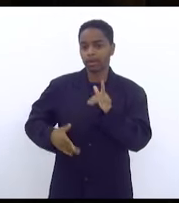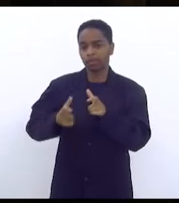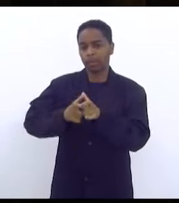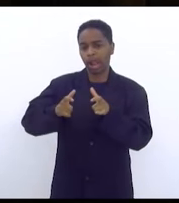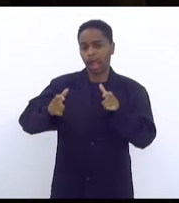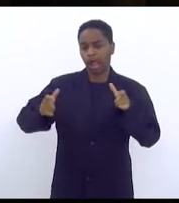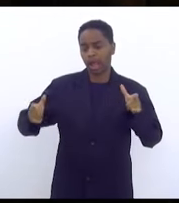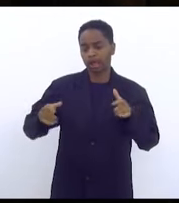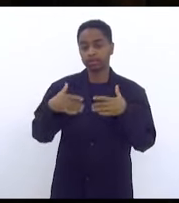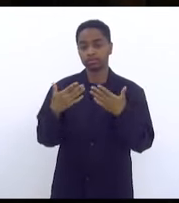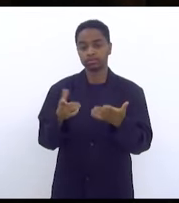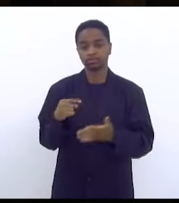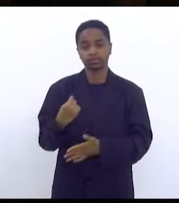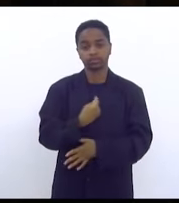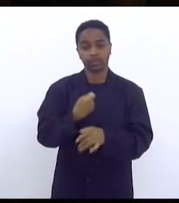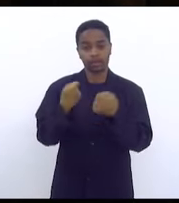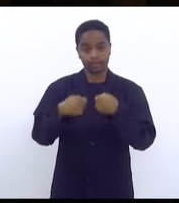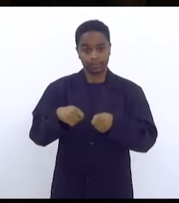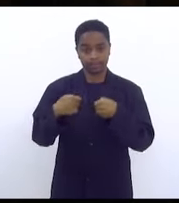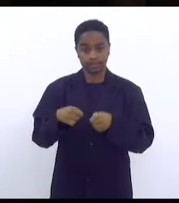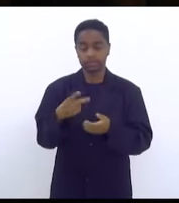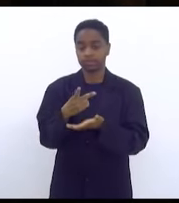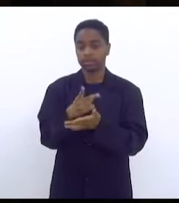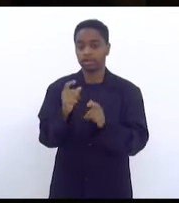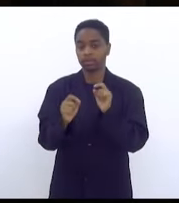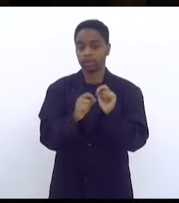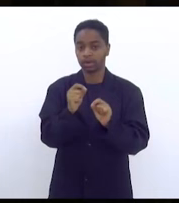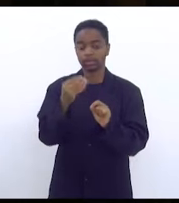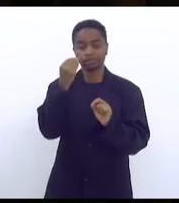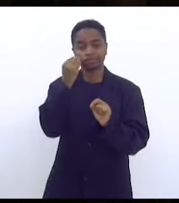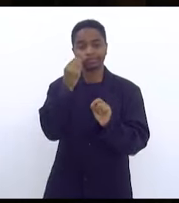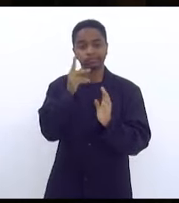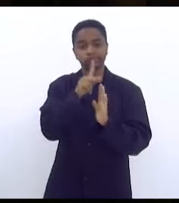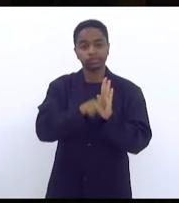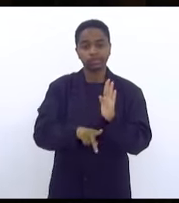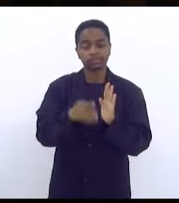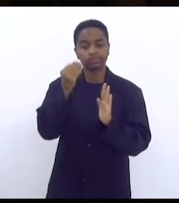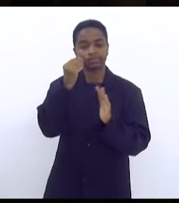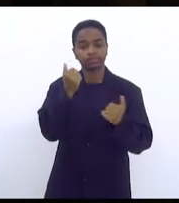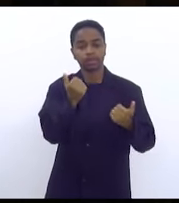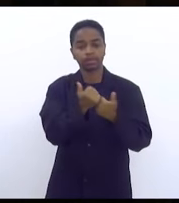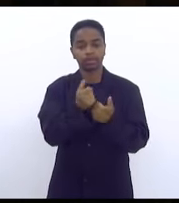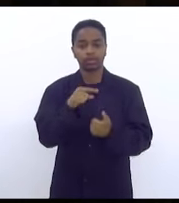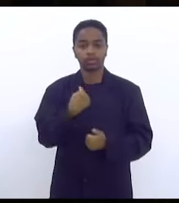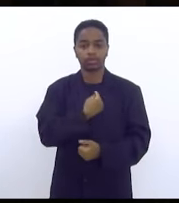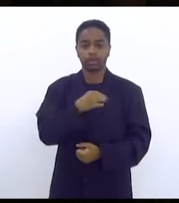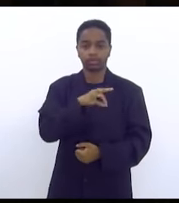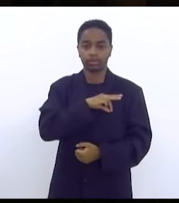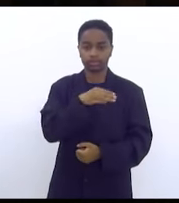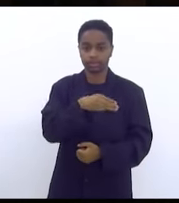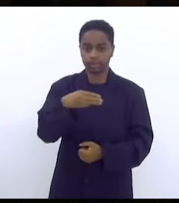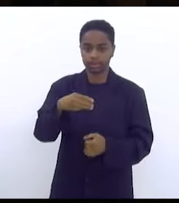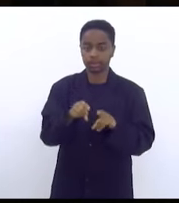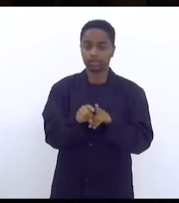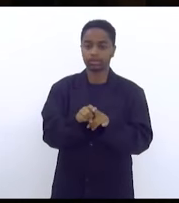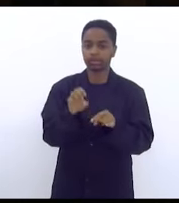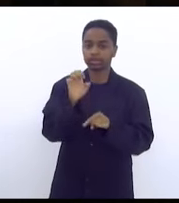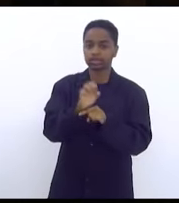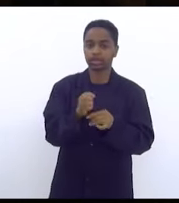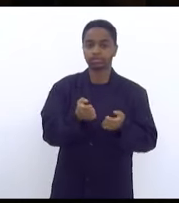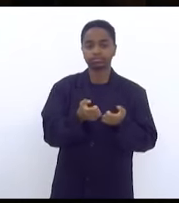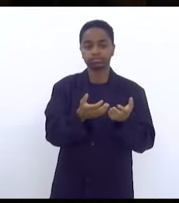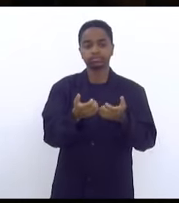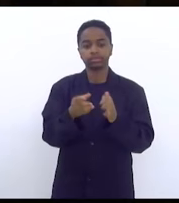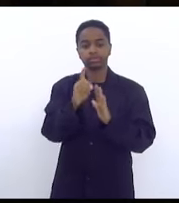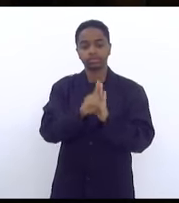muito. Então, assim, a gente precisa aqui, sempre estamos buscando aqui projetos que vai fortalecer nossa Polícia Militar, o Estado de Direito, mas